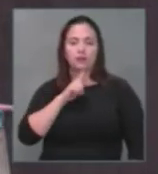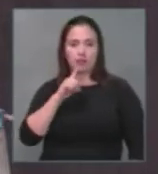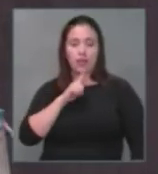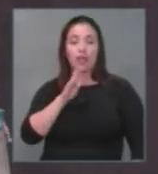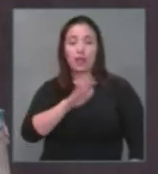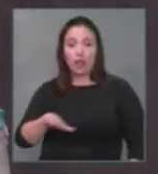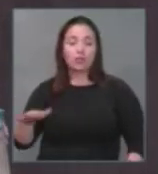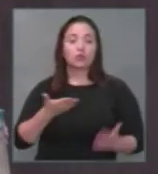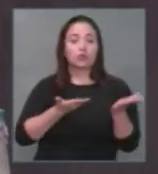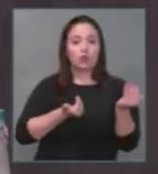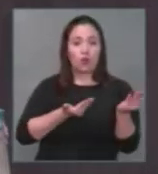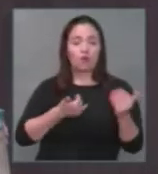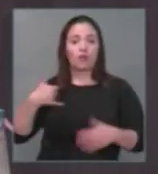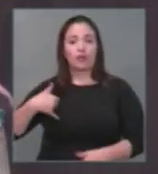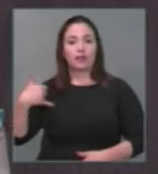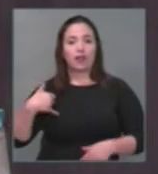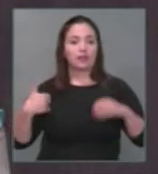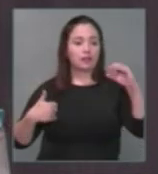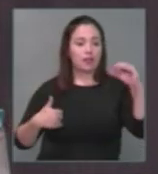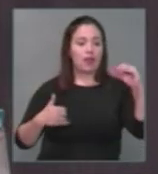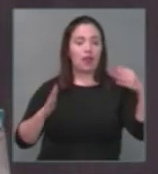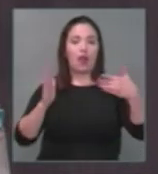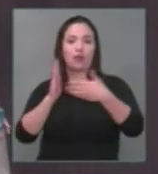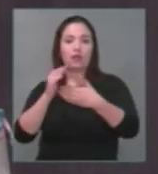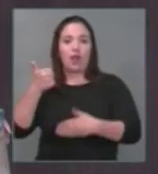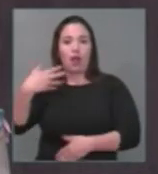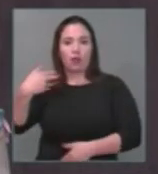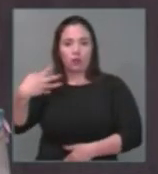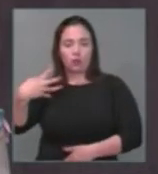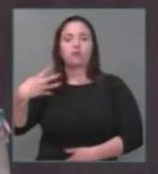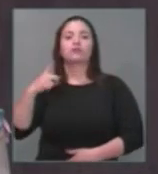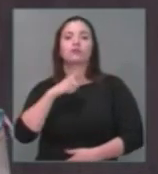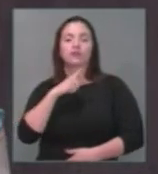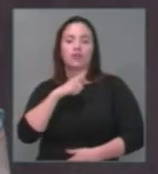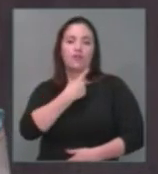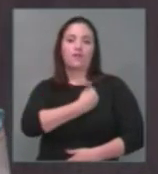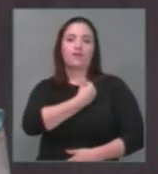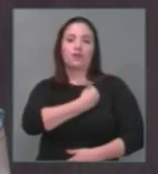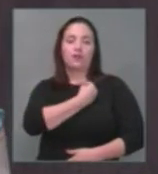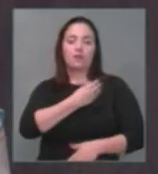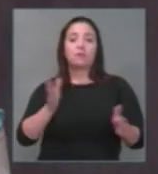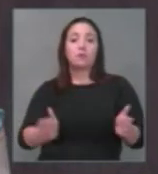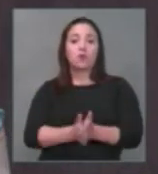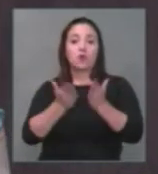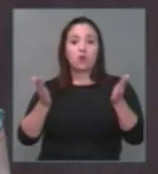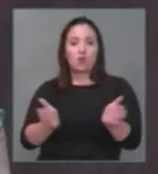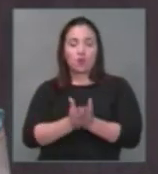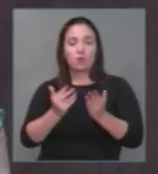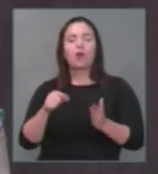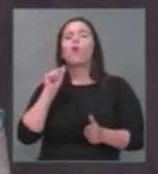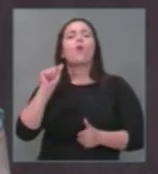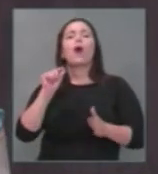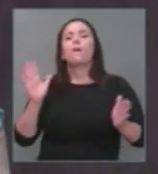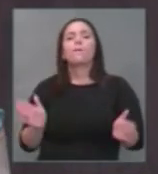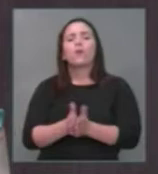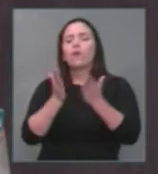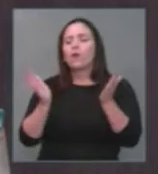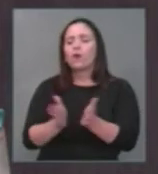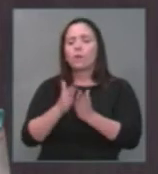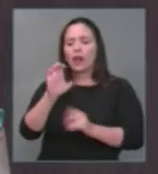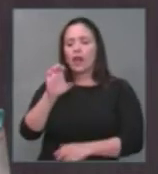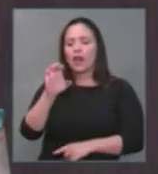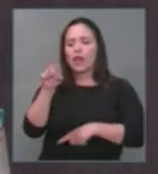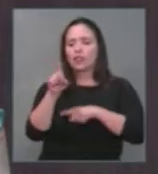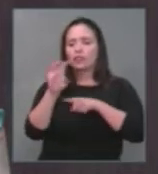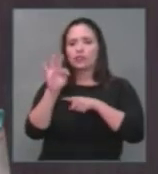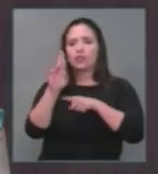adolescentes de 0 a 14 anos, vivendo na pobreza e na extrema pobreza. O conceito de extrema pobreza é quando aquela criança vive